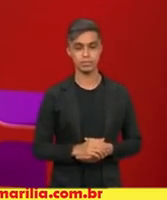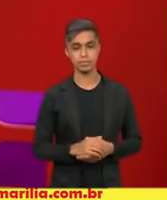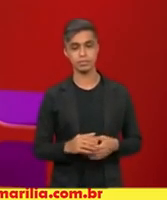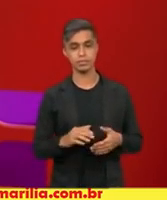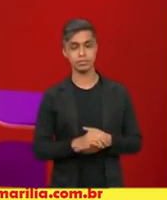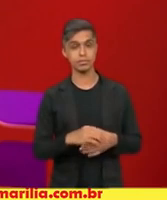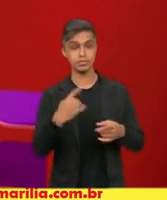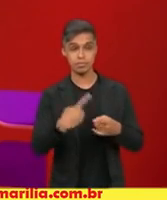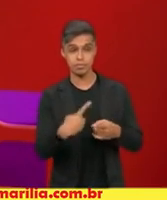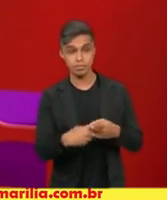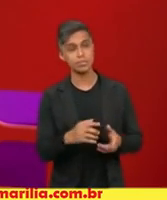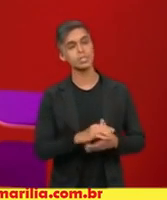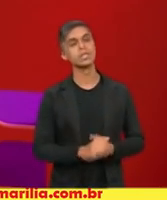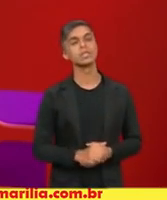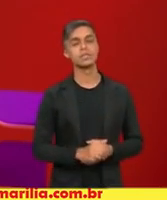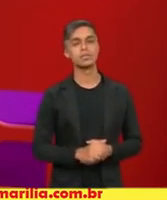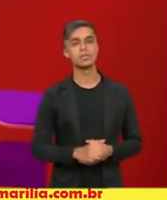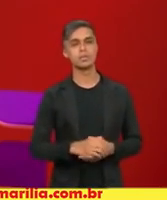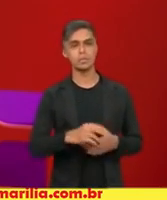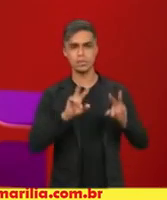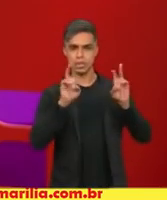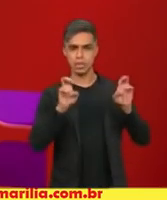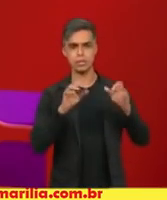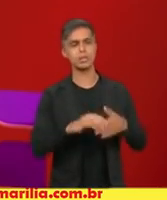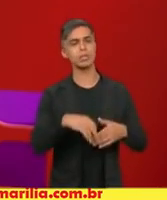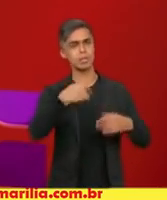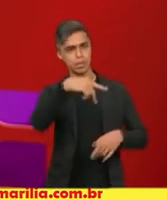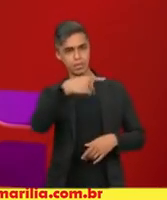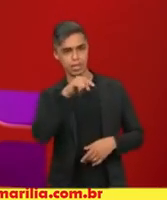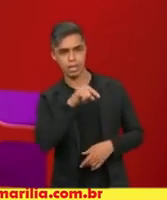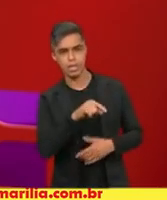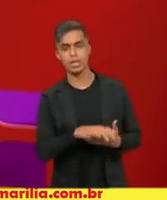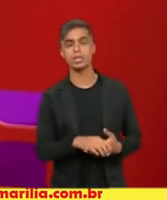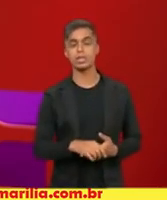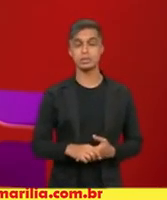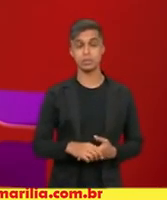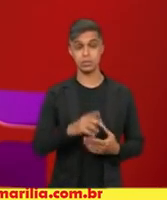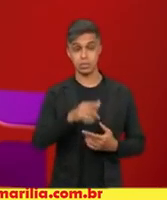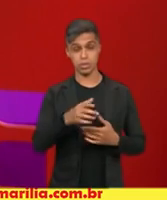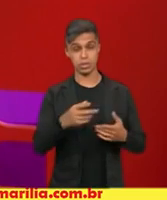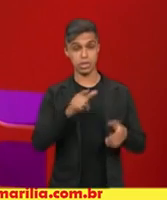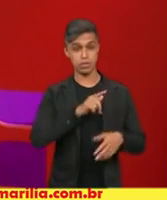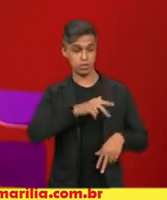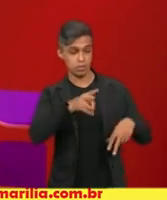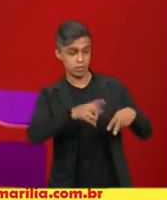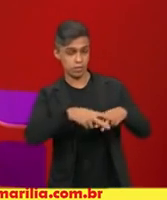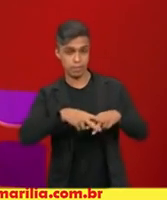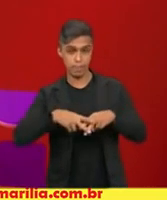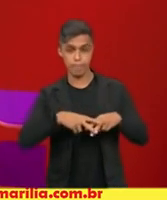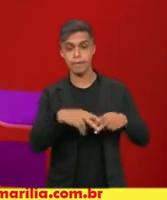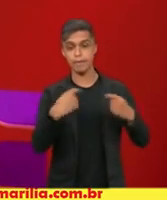Império. Por quê? Um ponto fundamental da Guerra do Paraguai, então, é esse, né, o do cativeiro, ou seja, a necessidade de